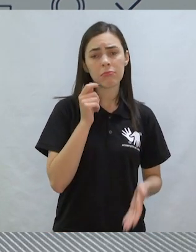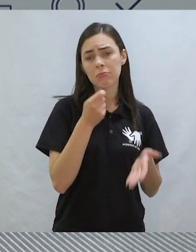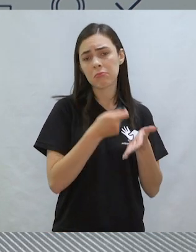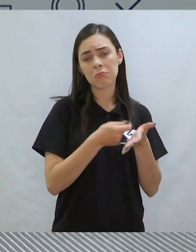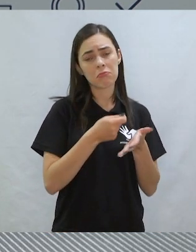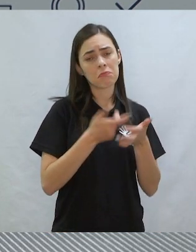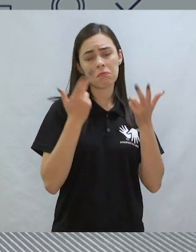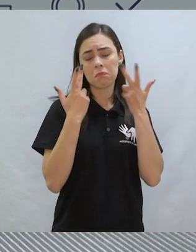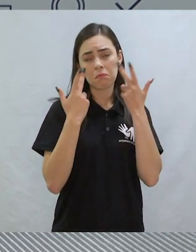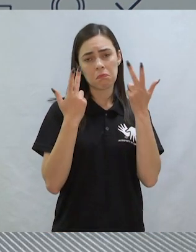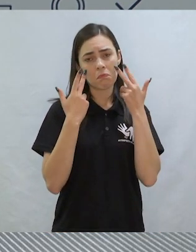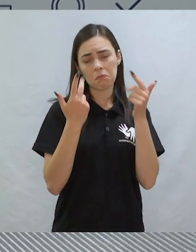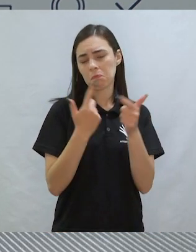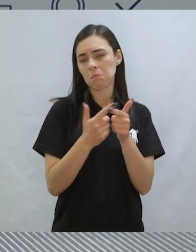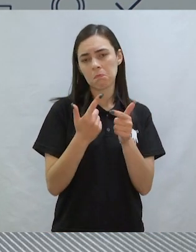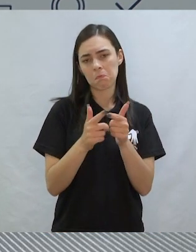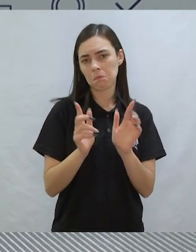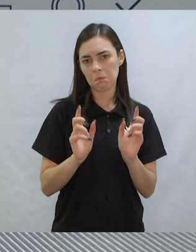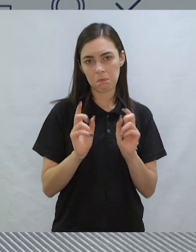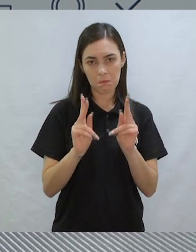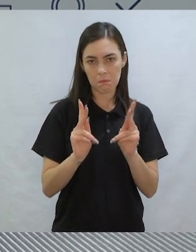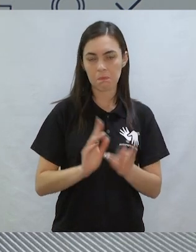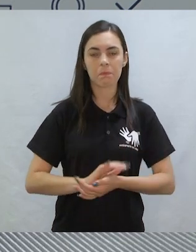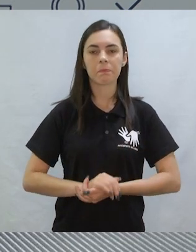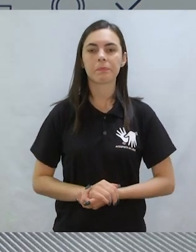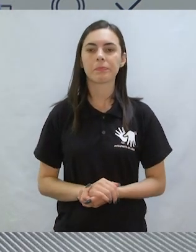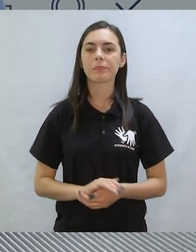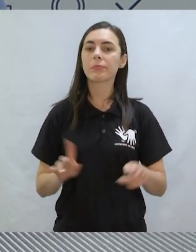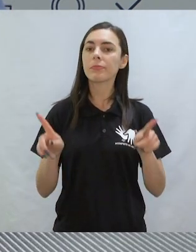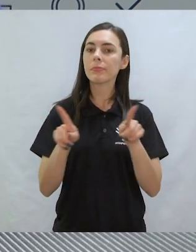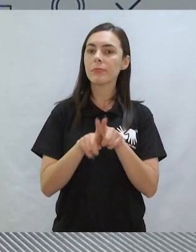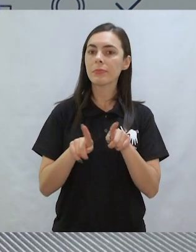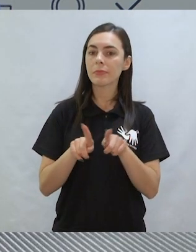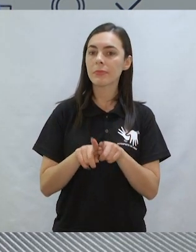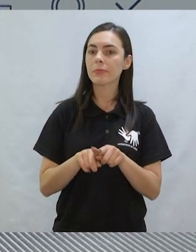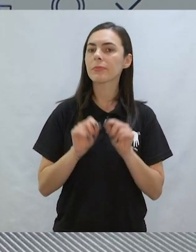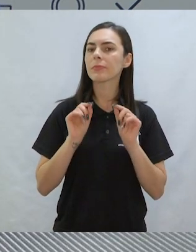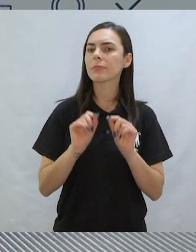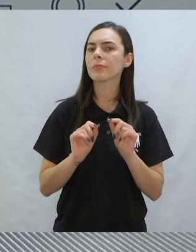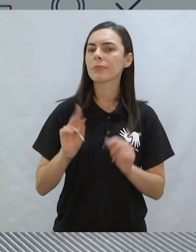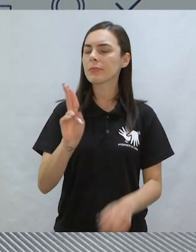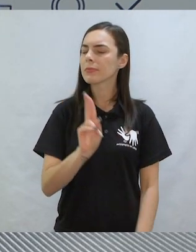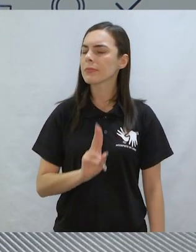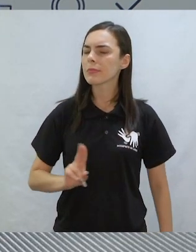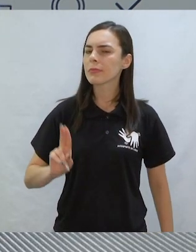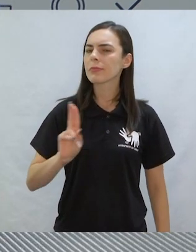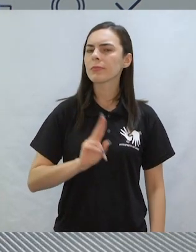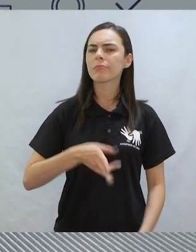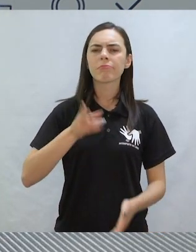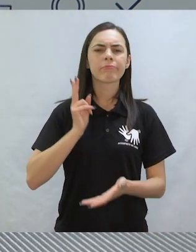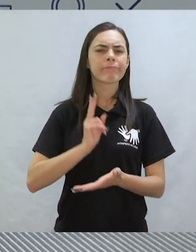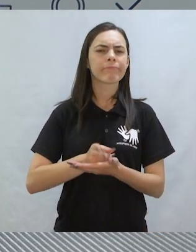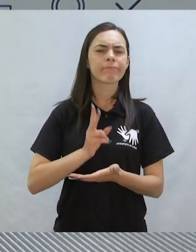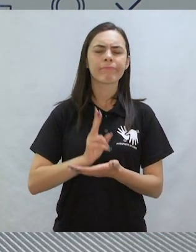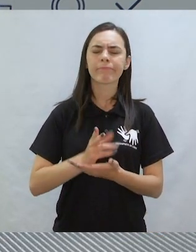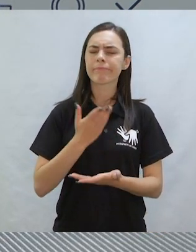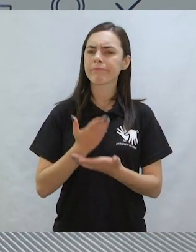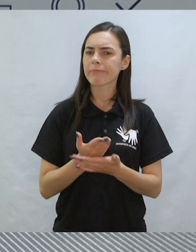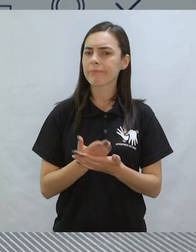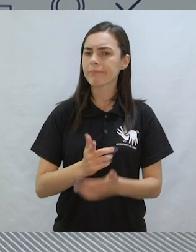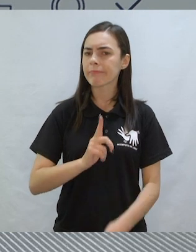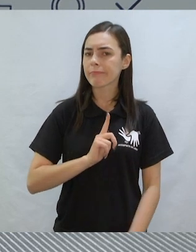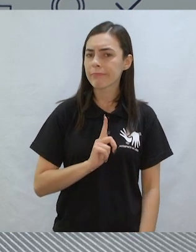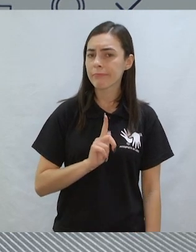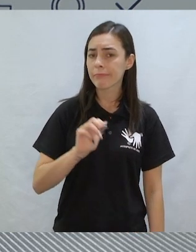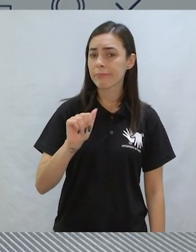teu lápis preto. Não tem problema nenhum, ok? E aquilo que a gente usa toda a